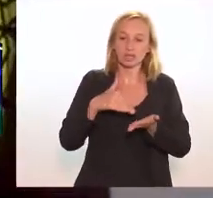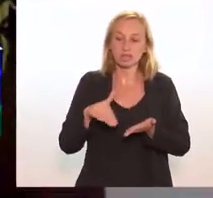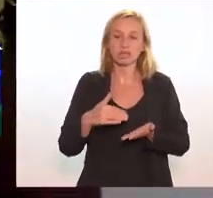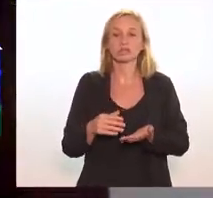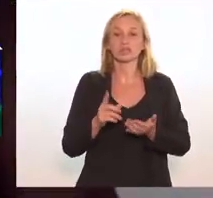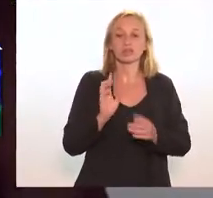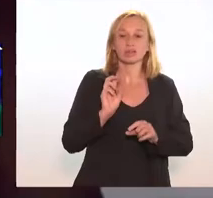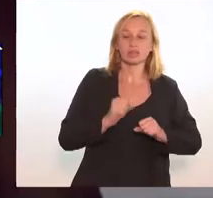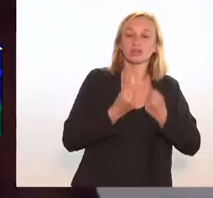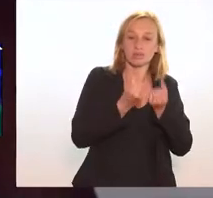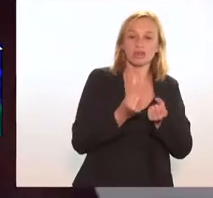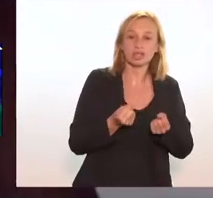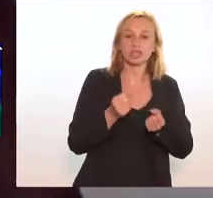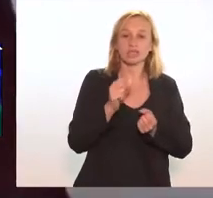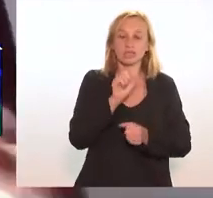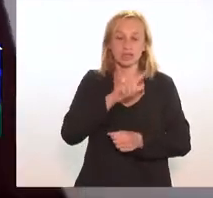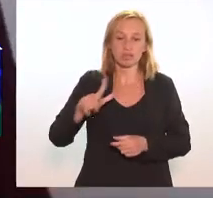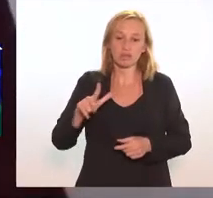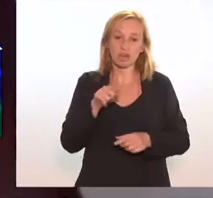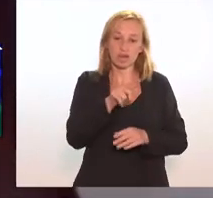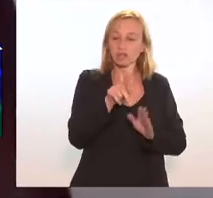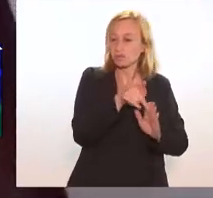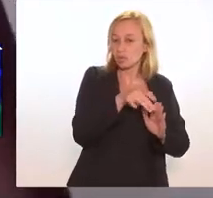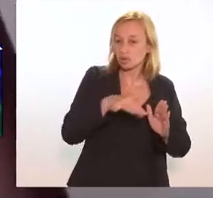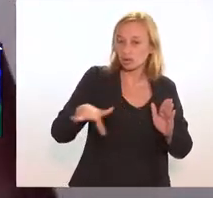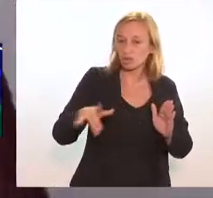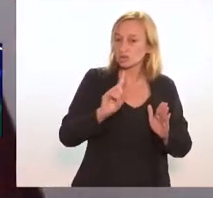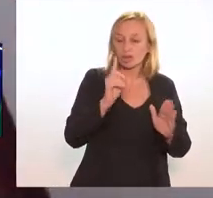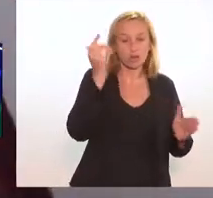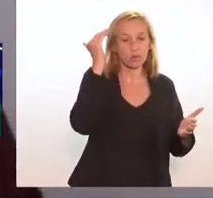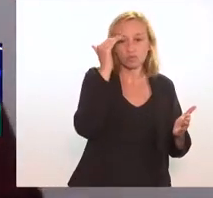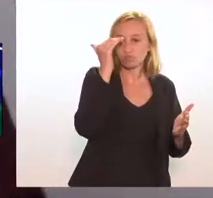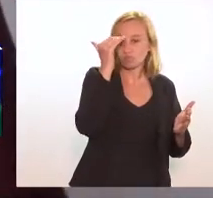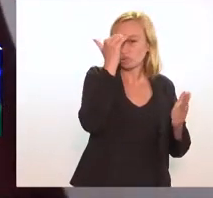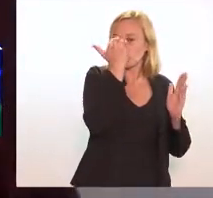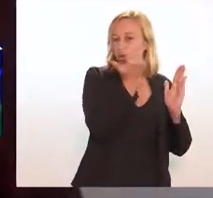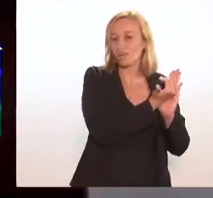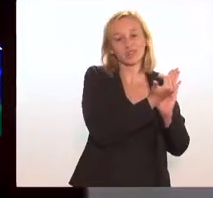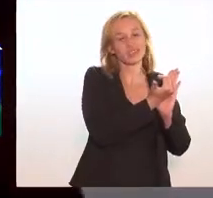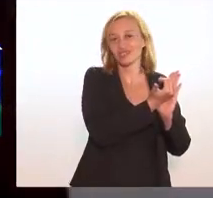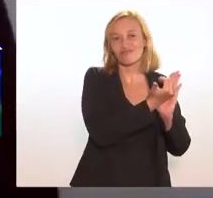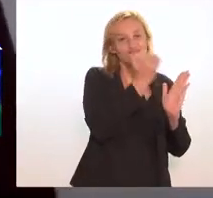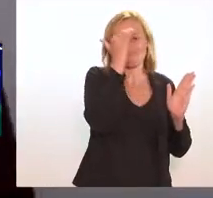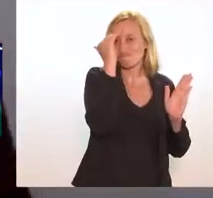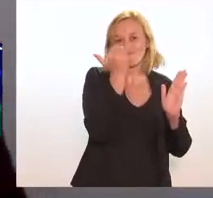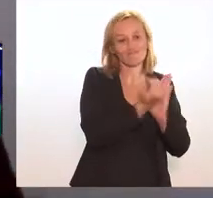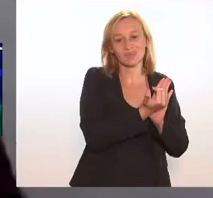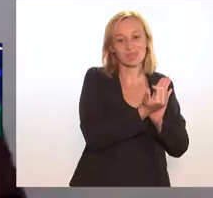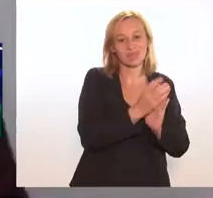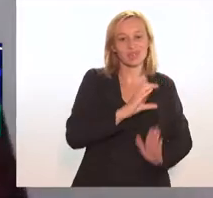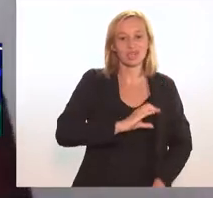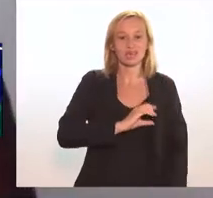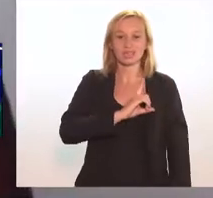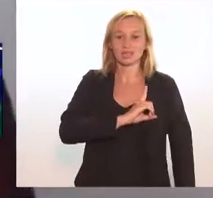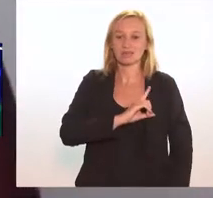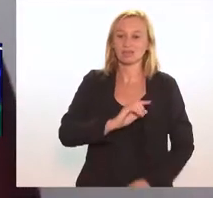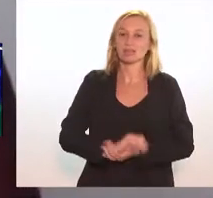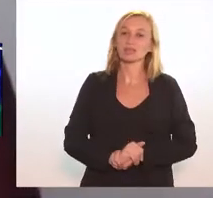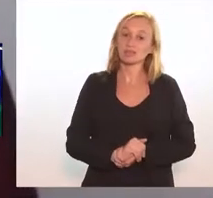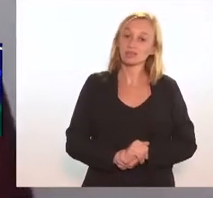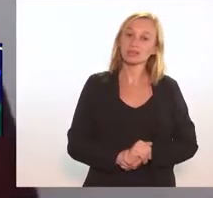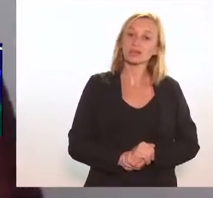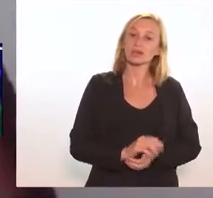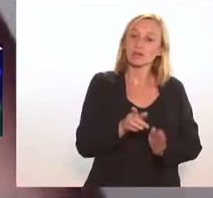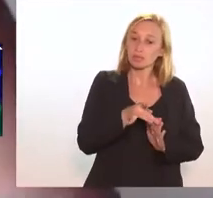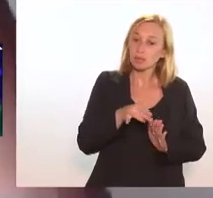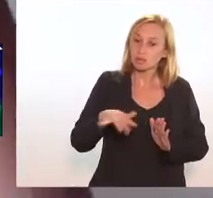Civil. Esses protocolos eles não estão sendo cumpridos na rede municipal de Caxias. Esses